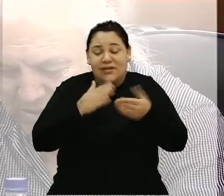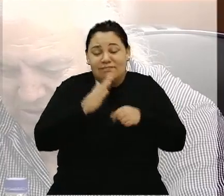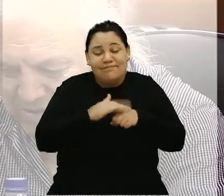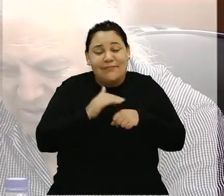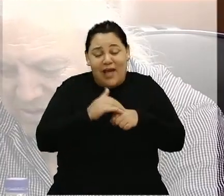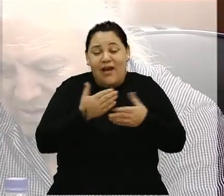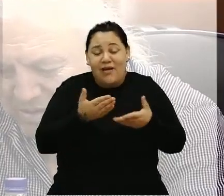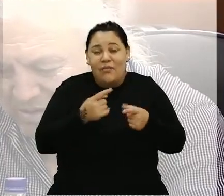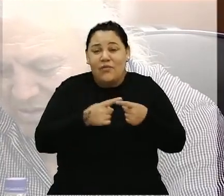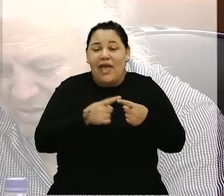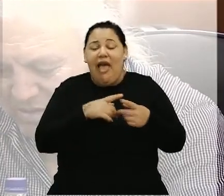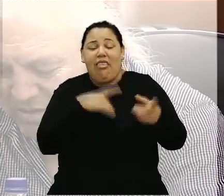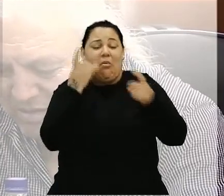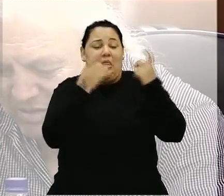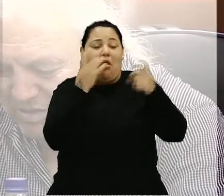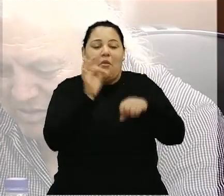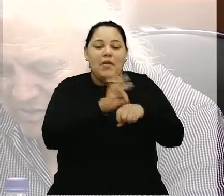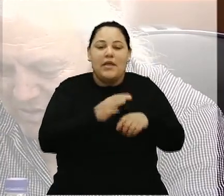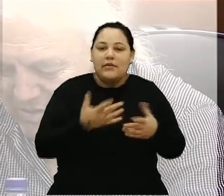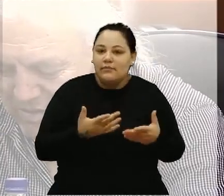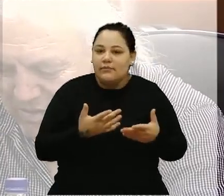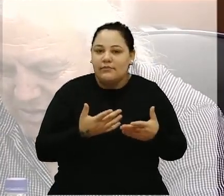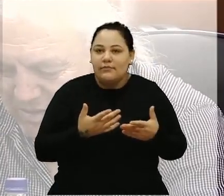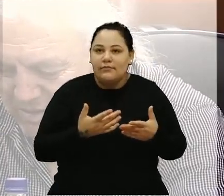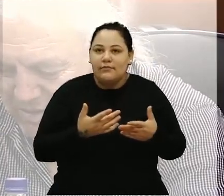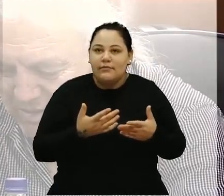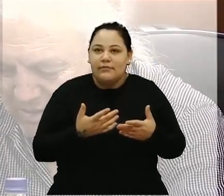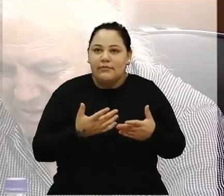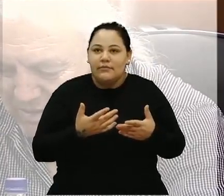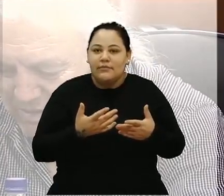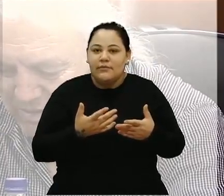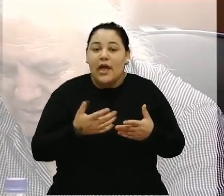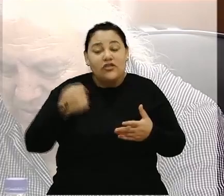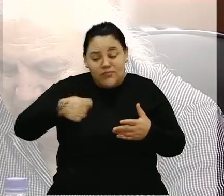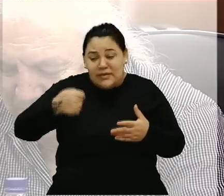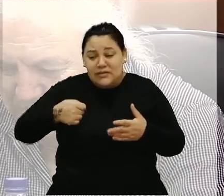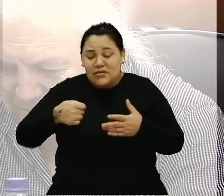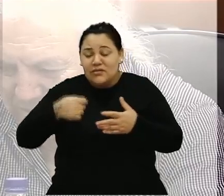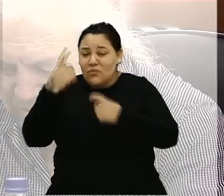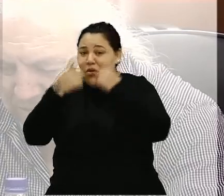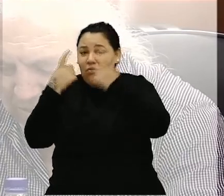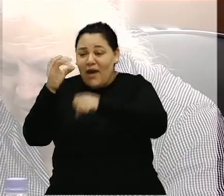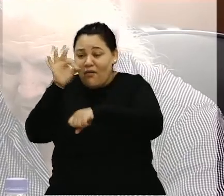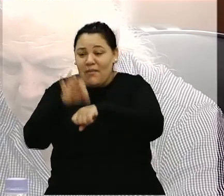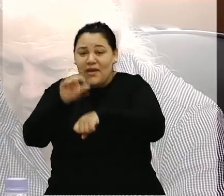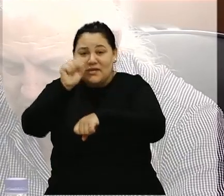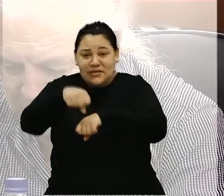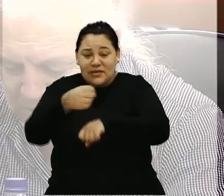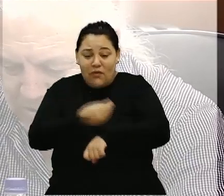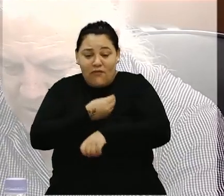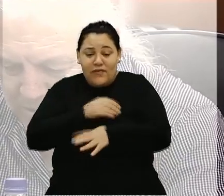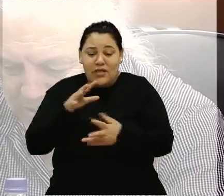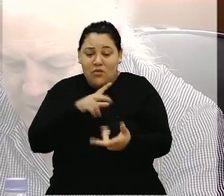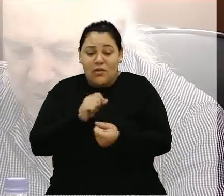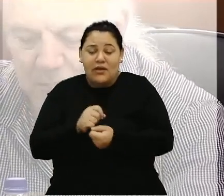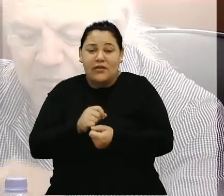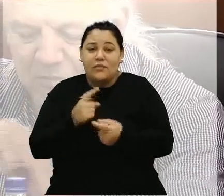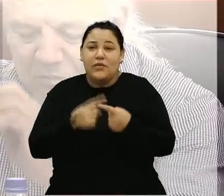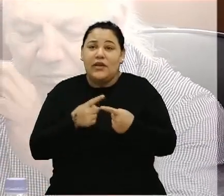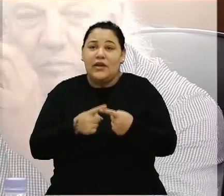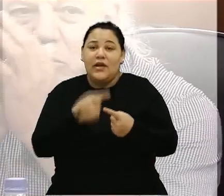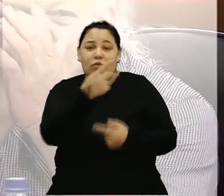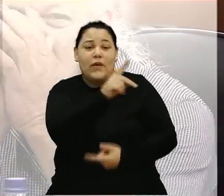se preocupar com as abelhas. Mas não se preocupar com as abelhas é não se preocupar com a vida no planeta. Não é a tua irmã não tem